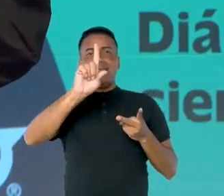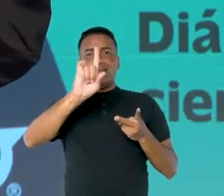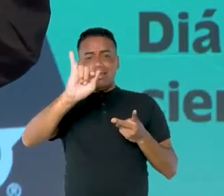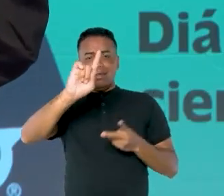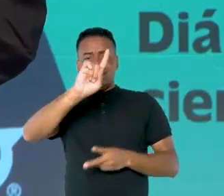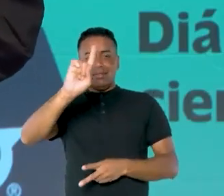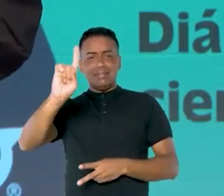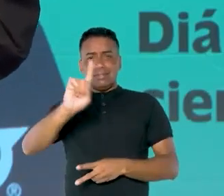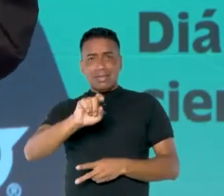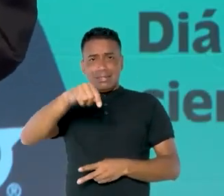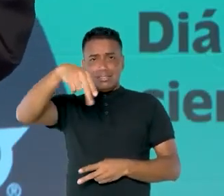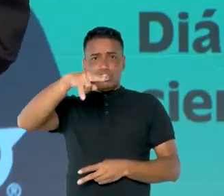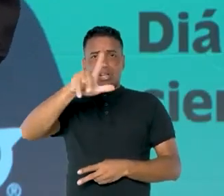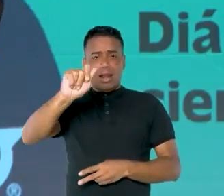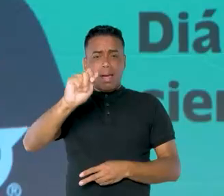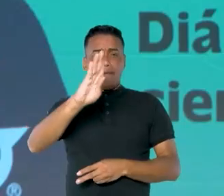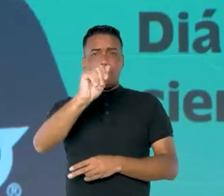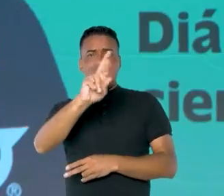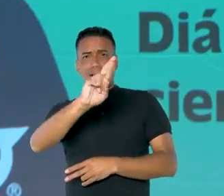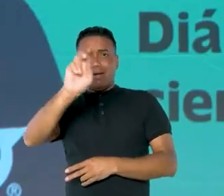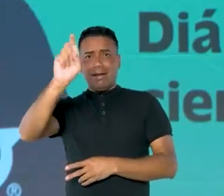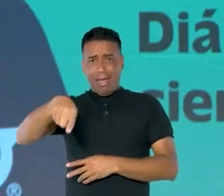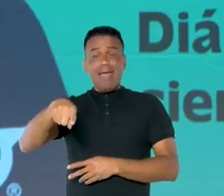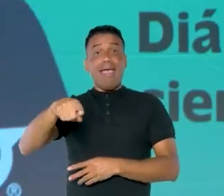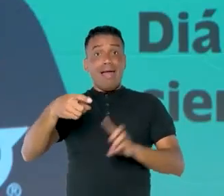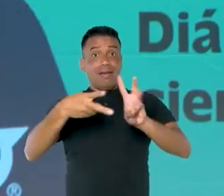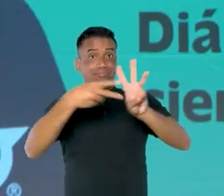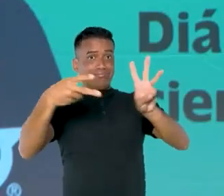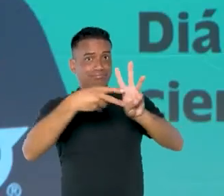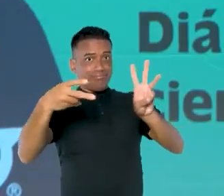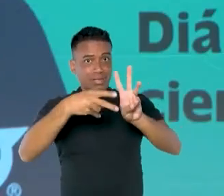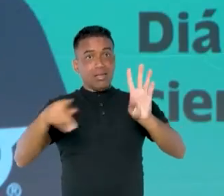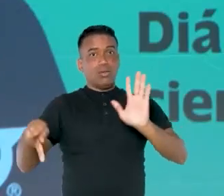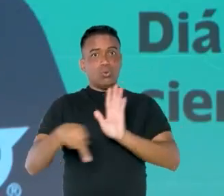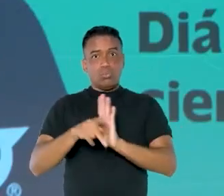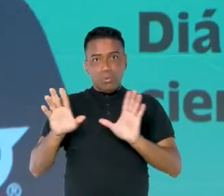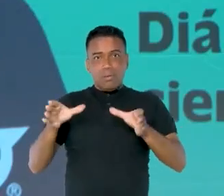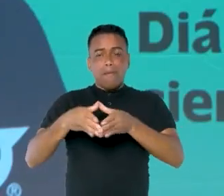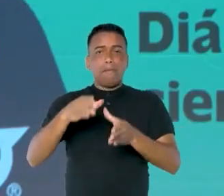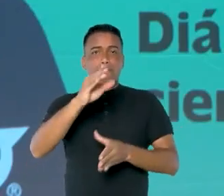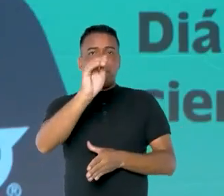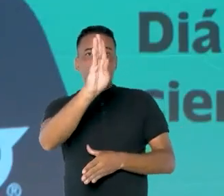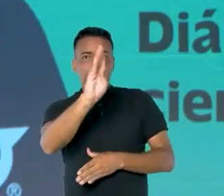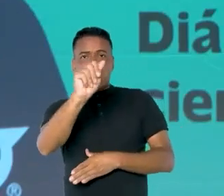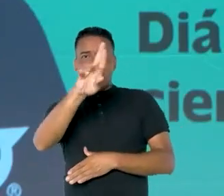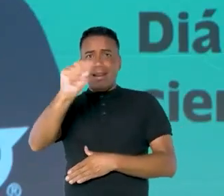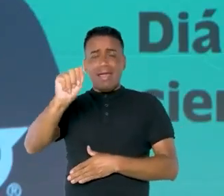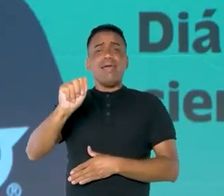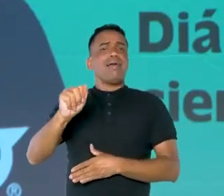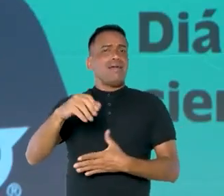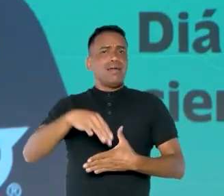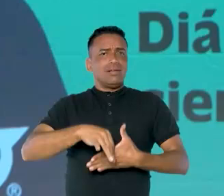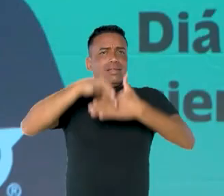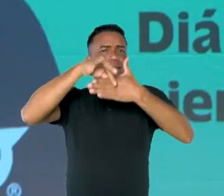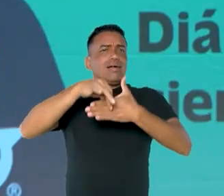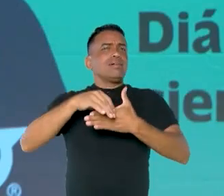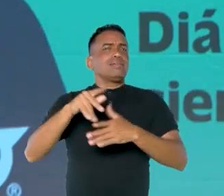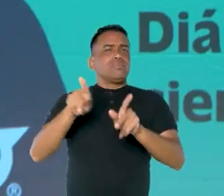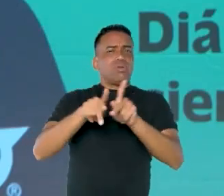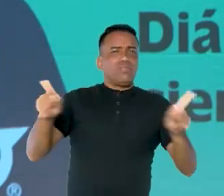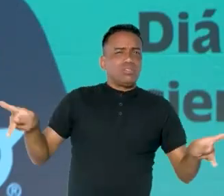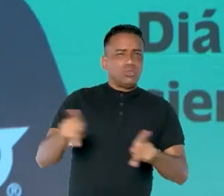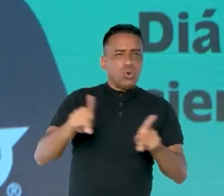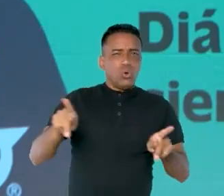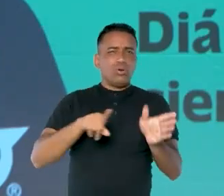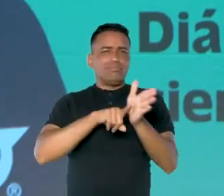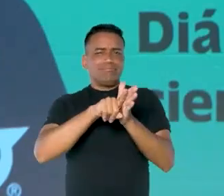mulher indígena da etnia Baré, artesã, professora, liderança e pesquisadora. Ela nasceu